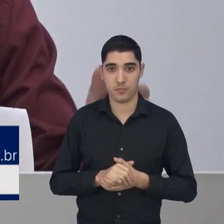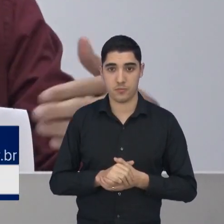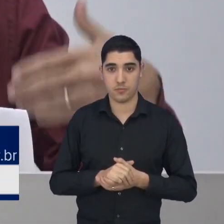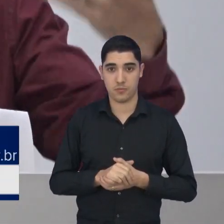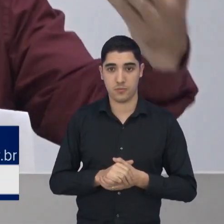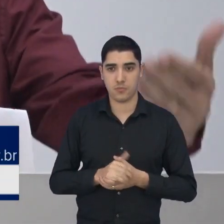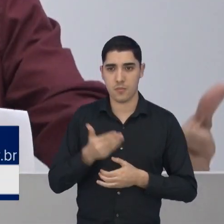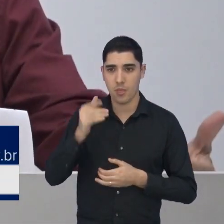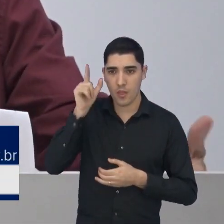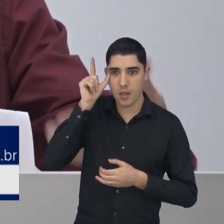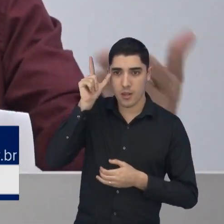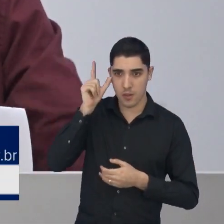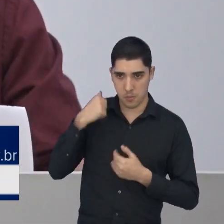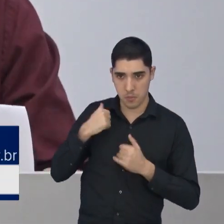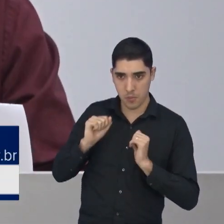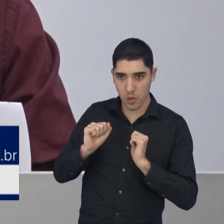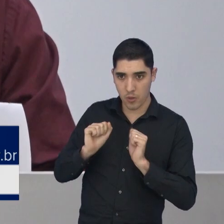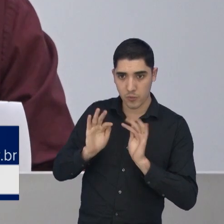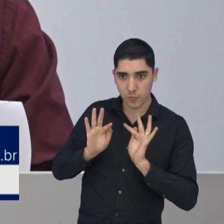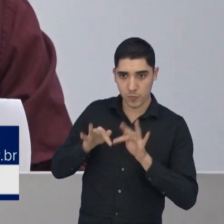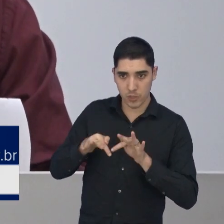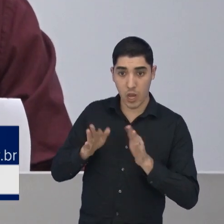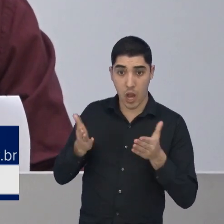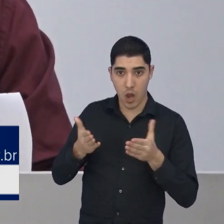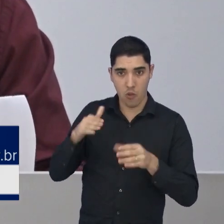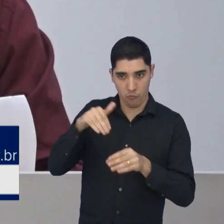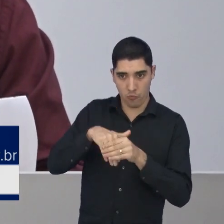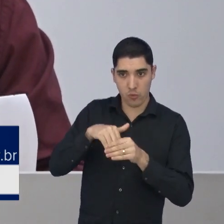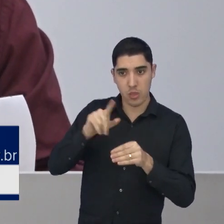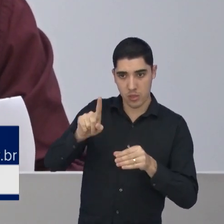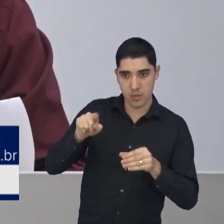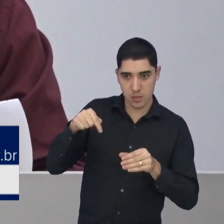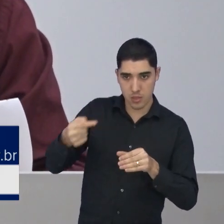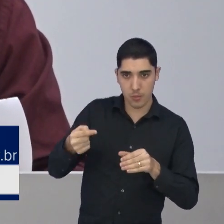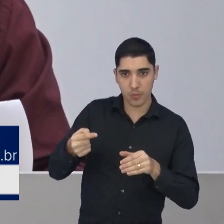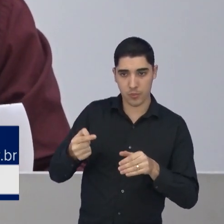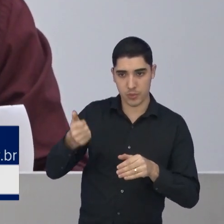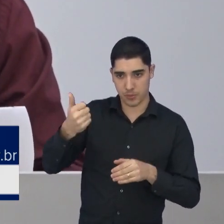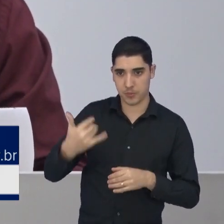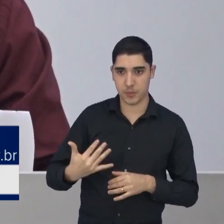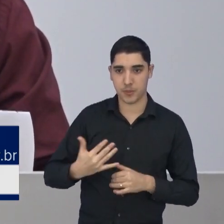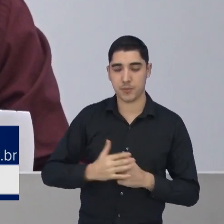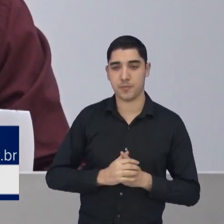Ô Lina, posso concluir? Agora já está em votação, depois já estou em...